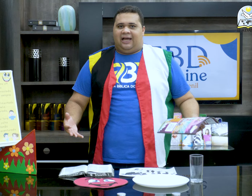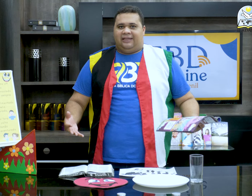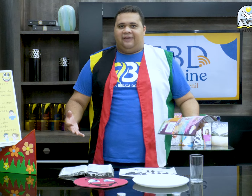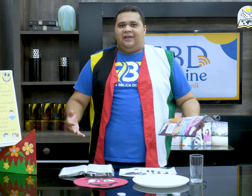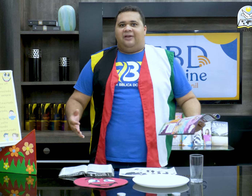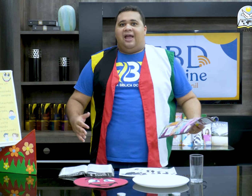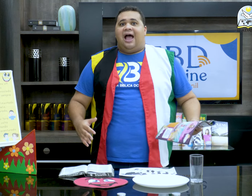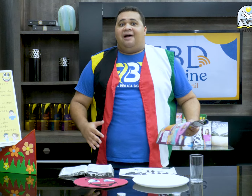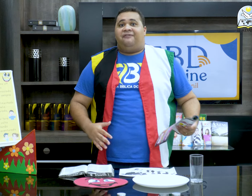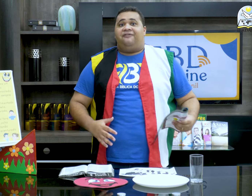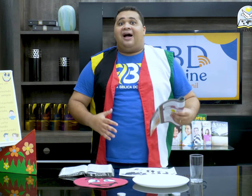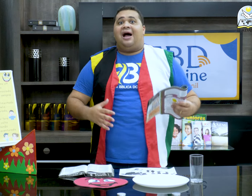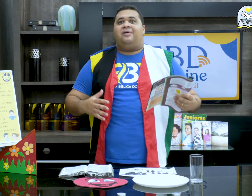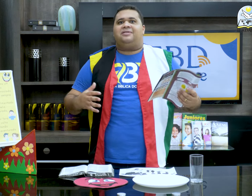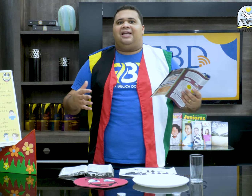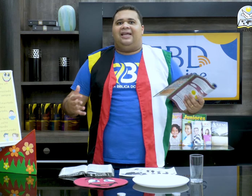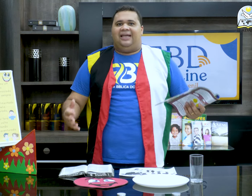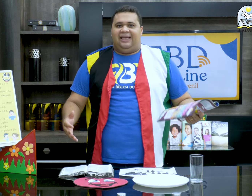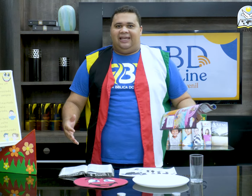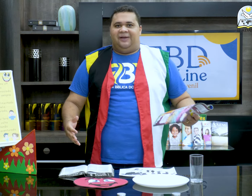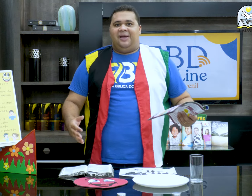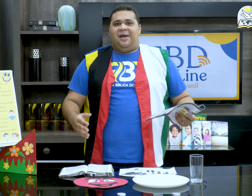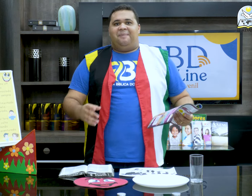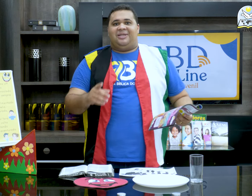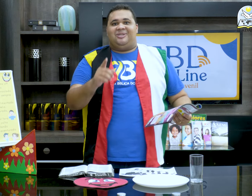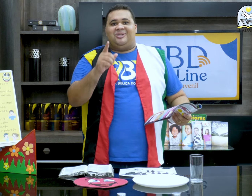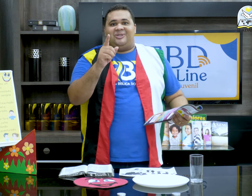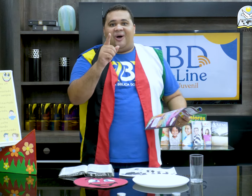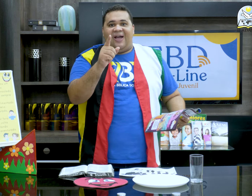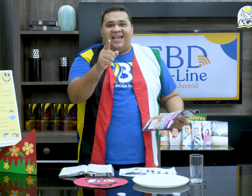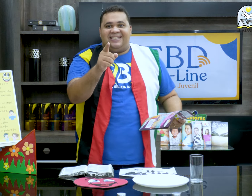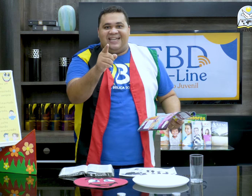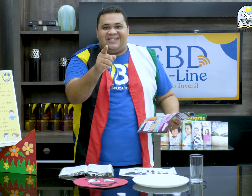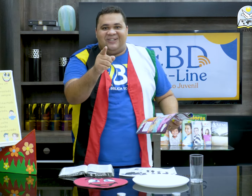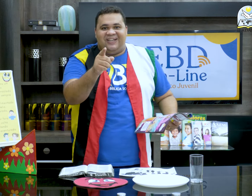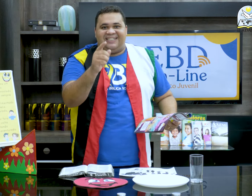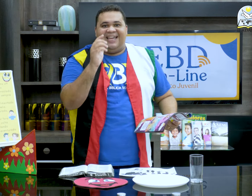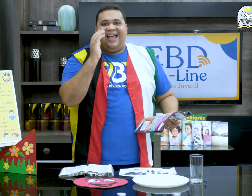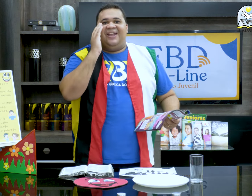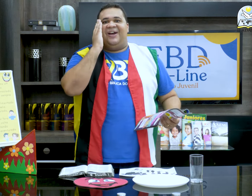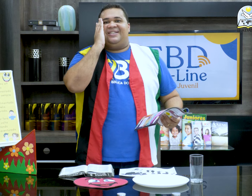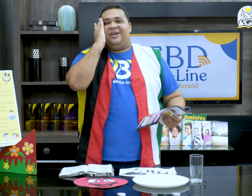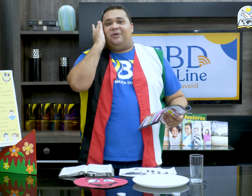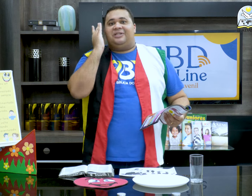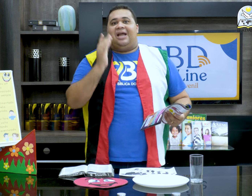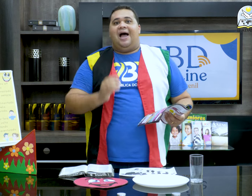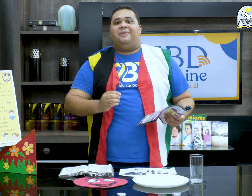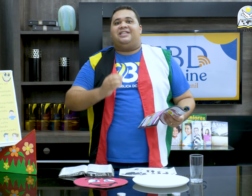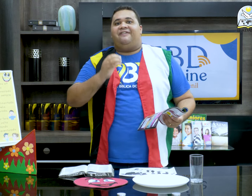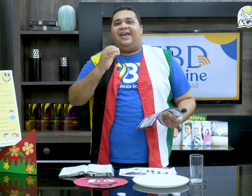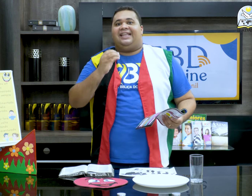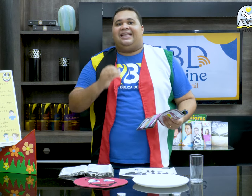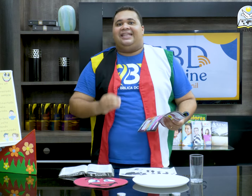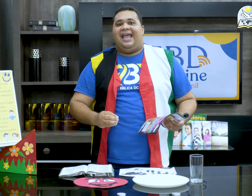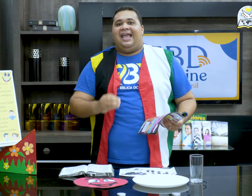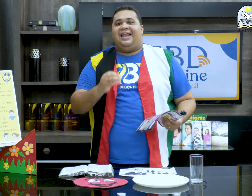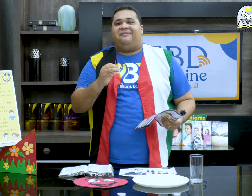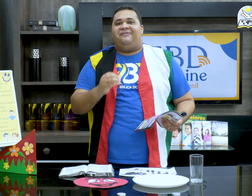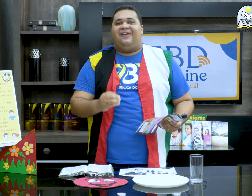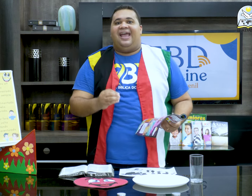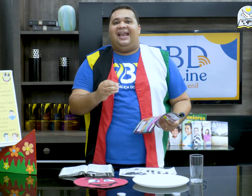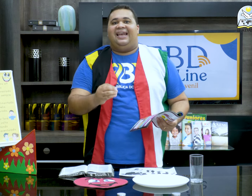felicidade né A falsa alegria mas só em Jesus nós encontramos a